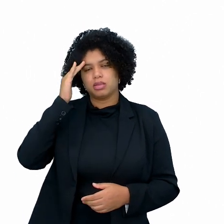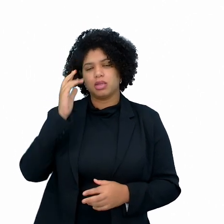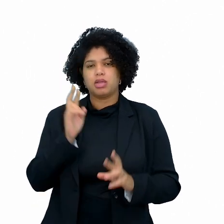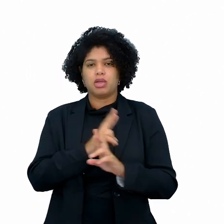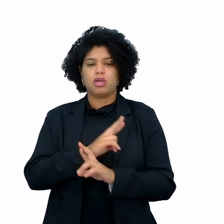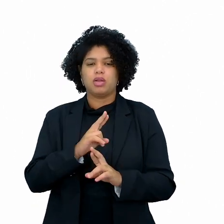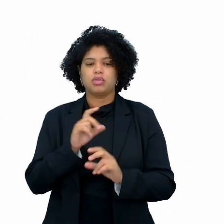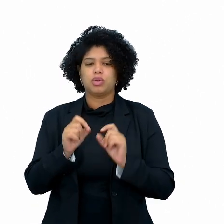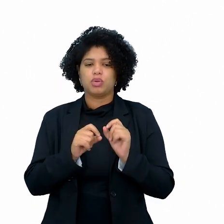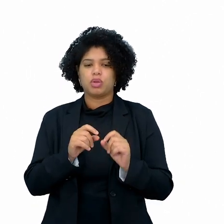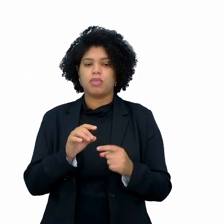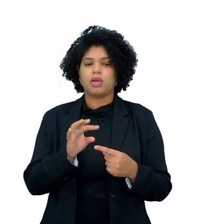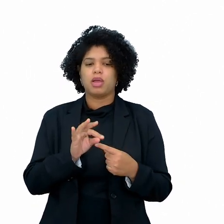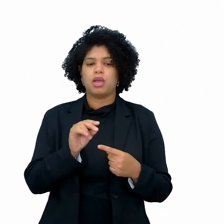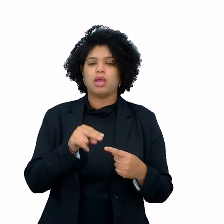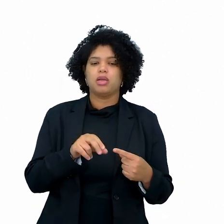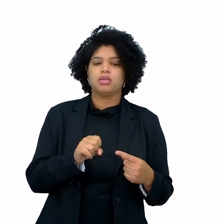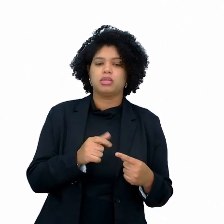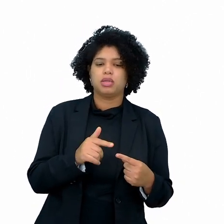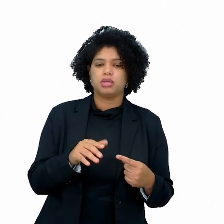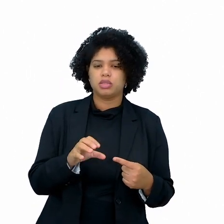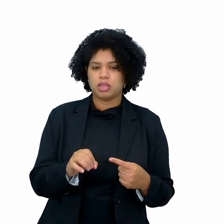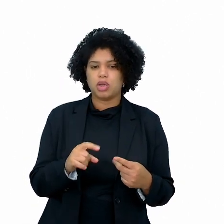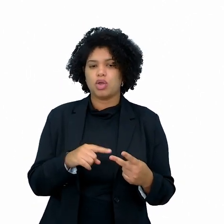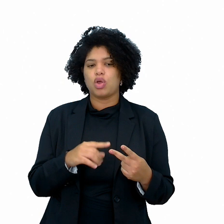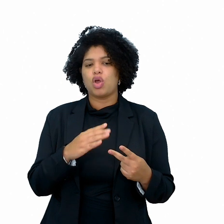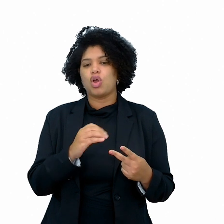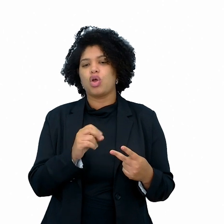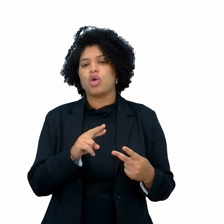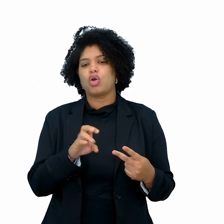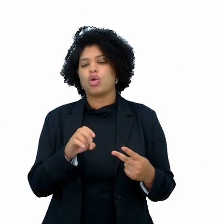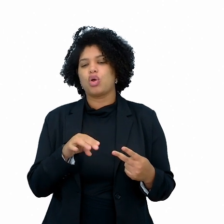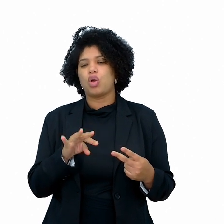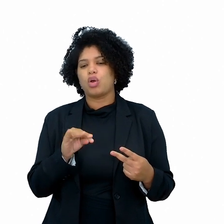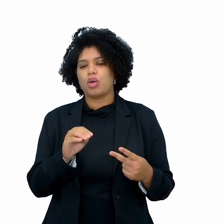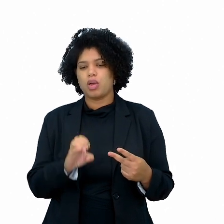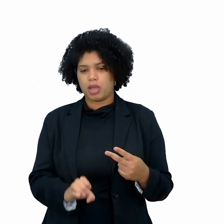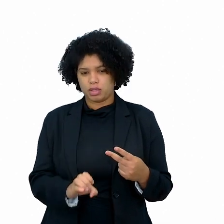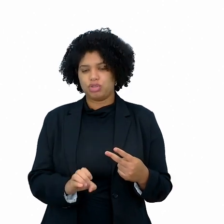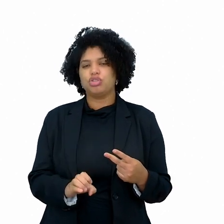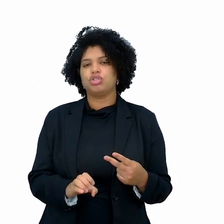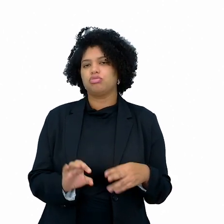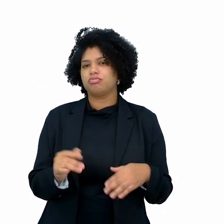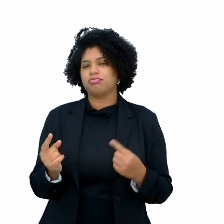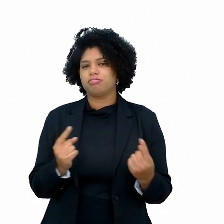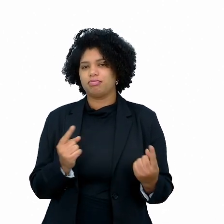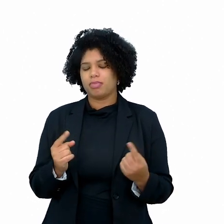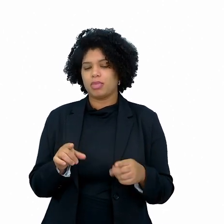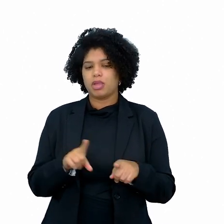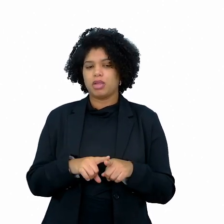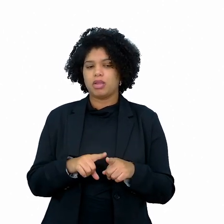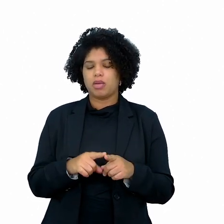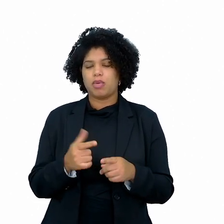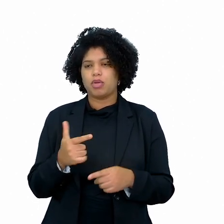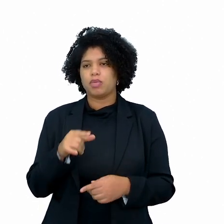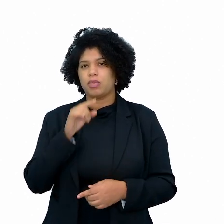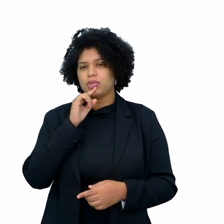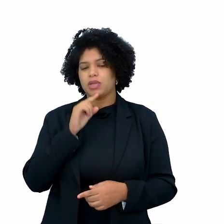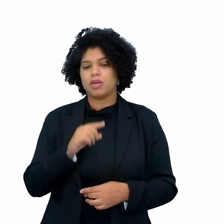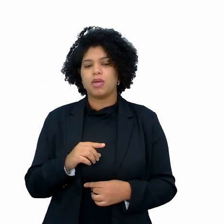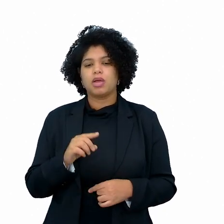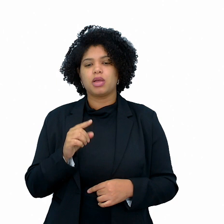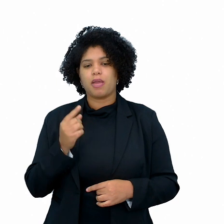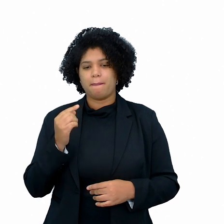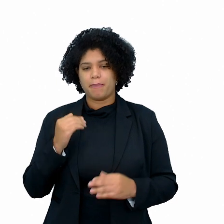tensão, corrente e resistência para a lei de Ohm, para a primeira lei de Ohm, por exemplo. Unidade de medida, volts. Mais embaixo,